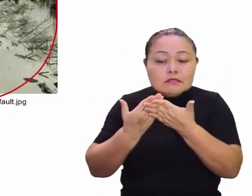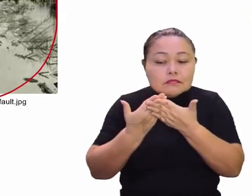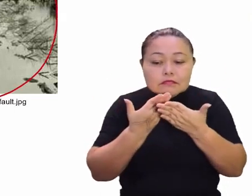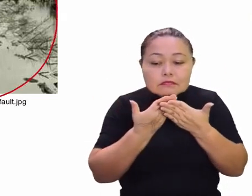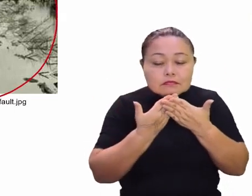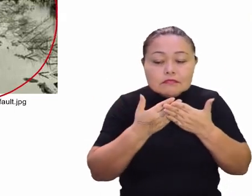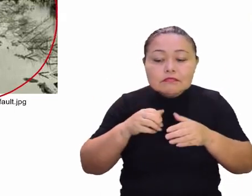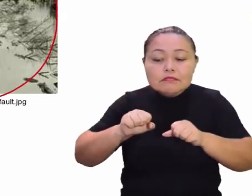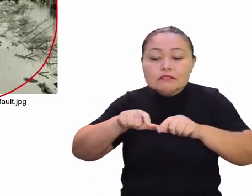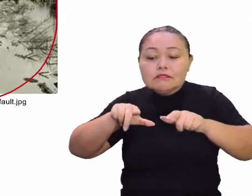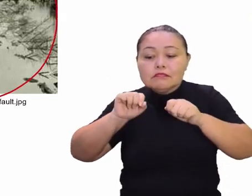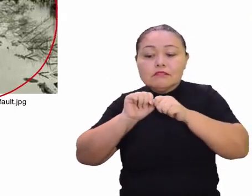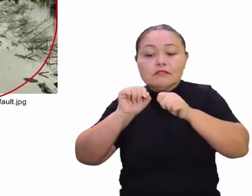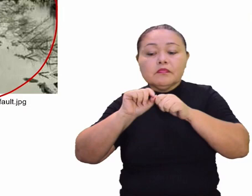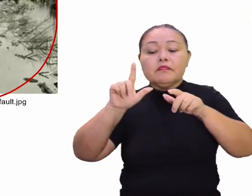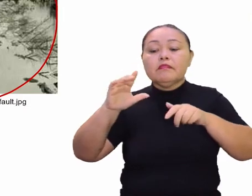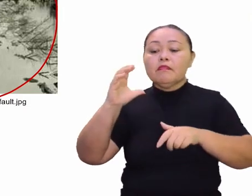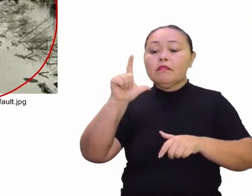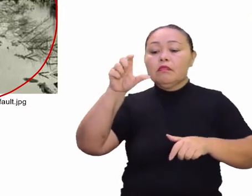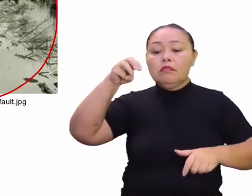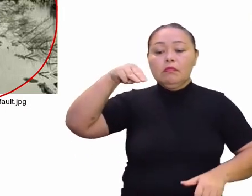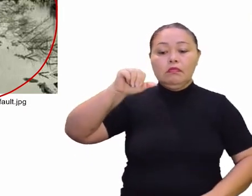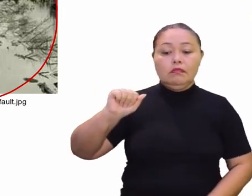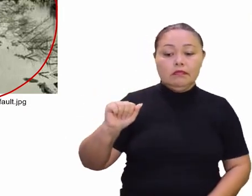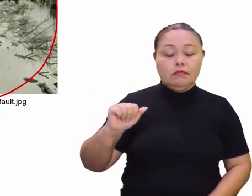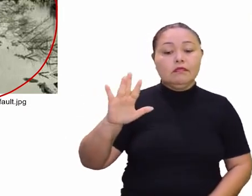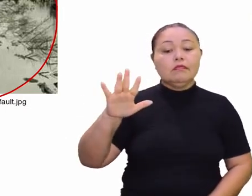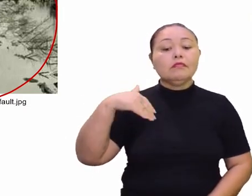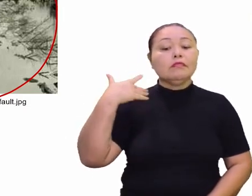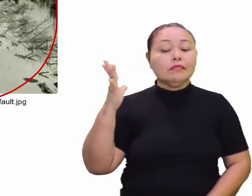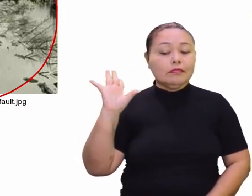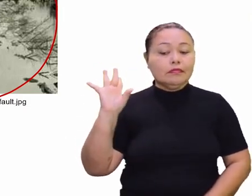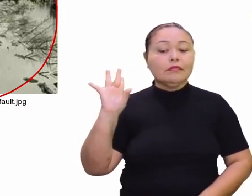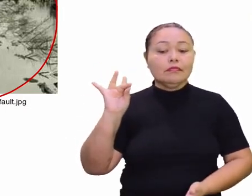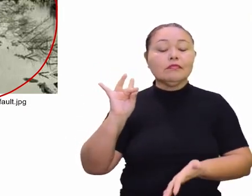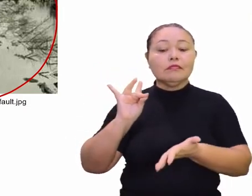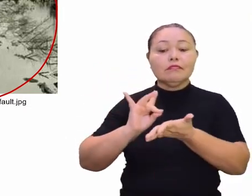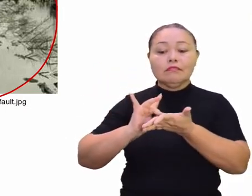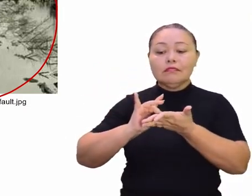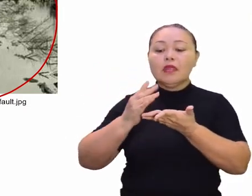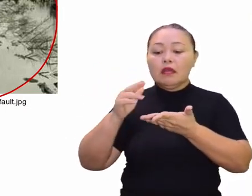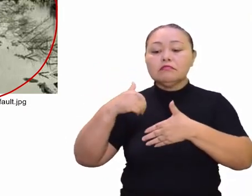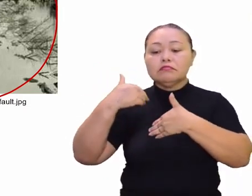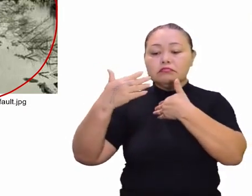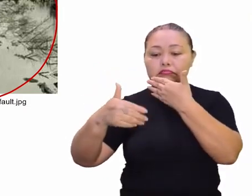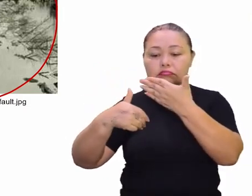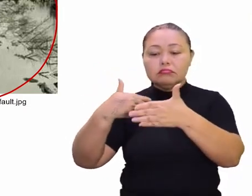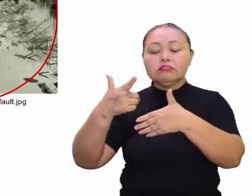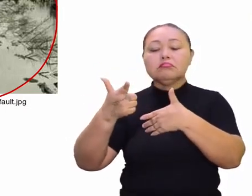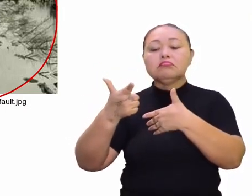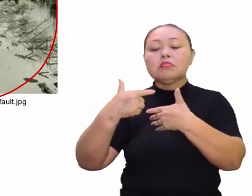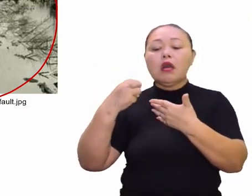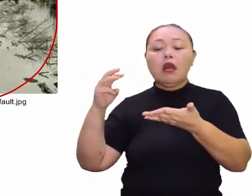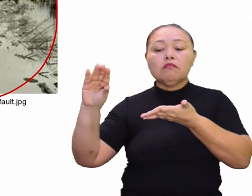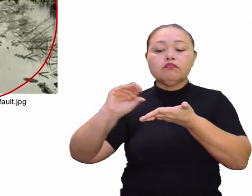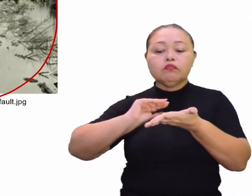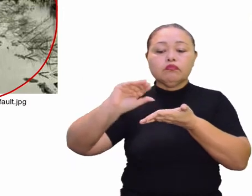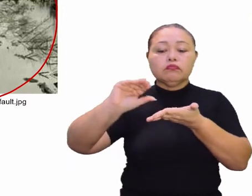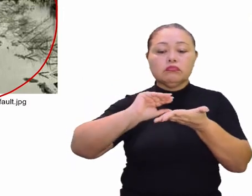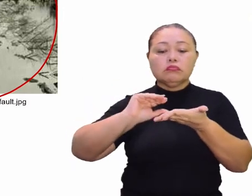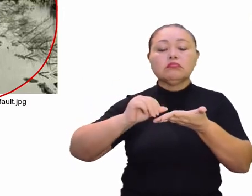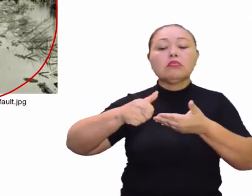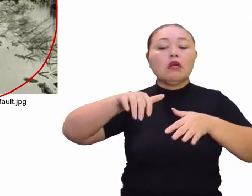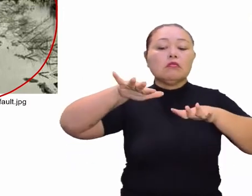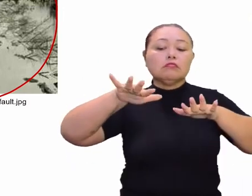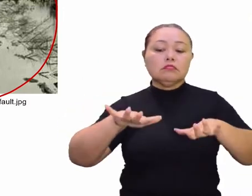estudos de solo, de clima. Então, realmente foi desastroso para eles. Muitos milhões ficaram